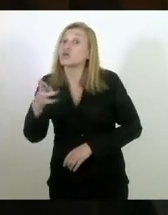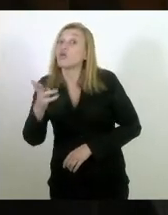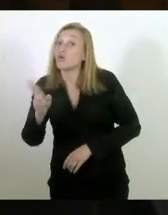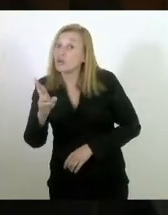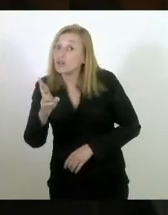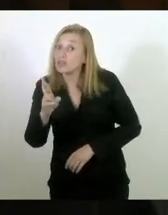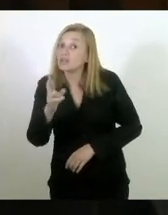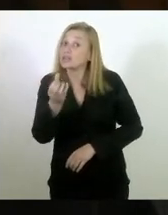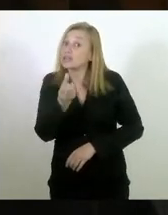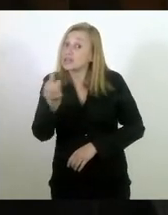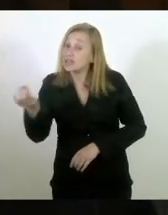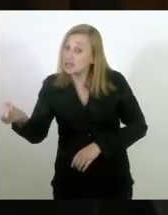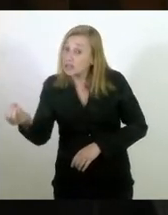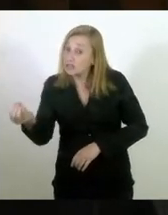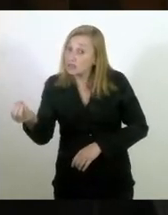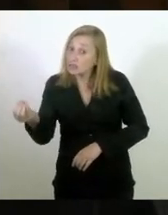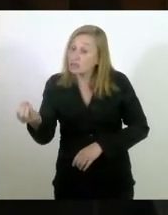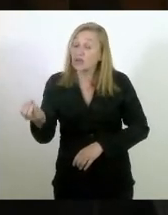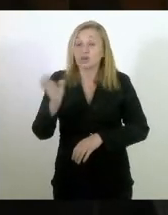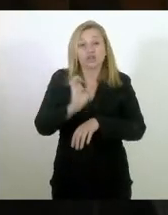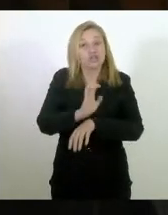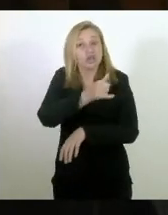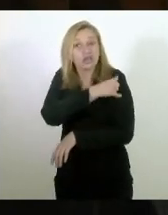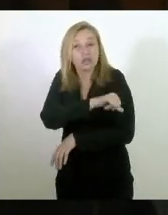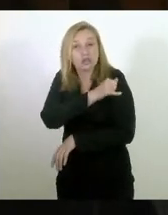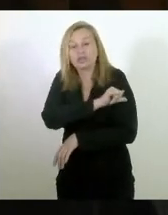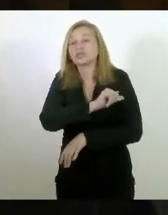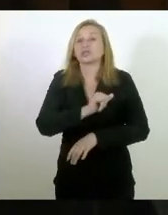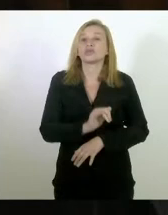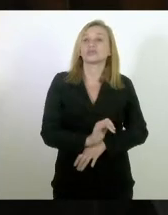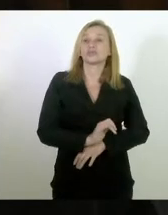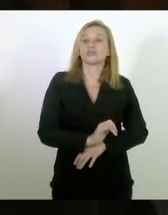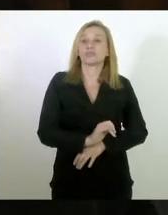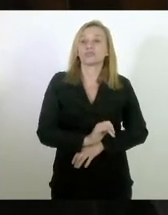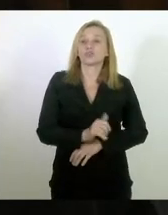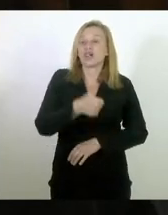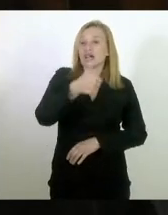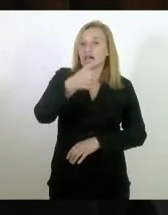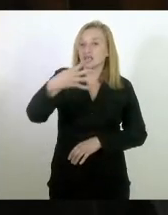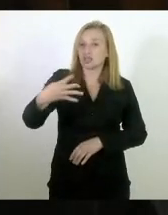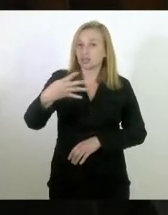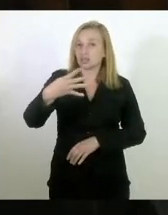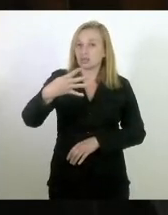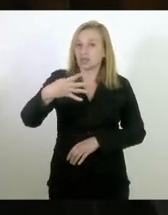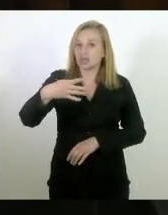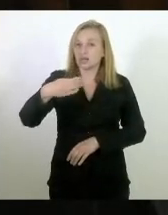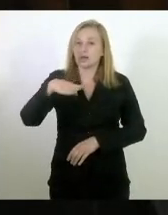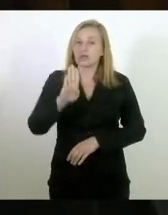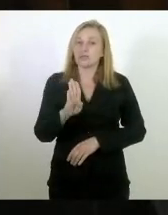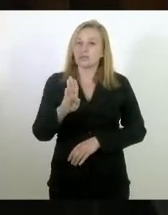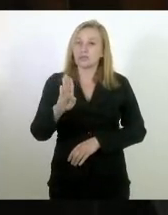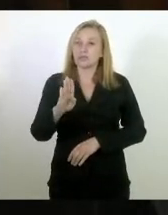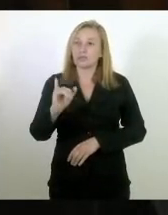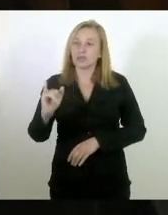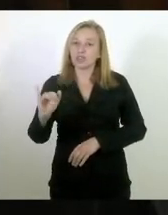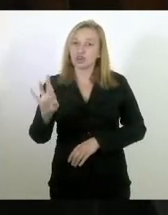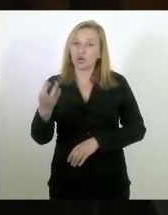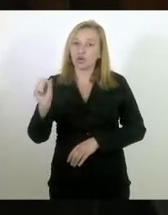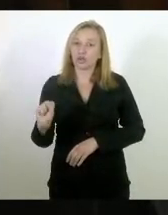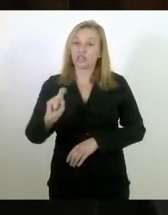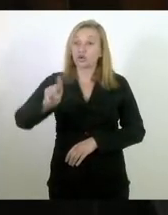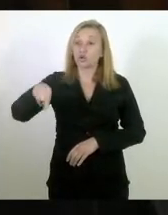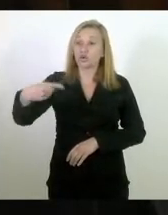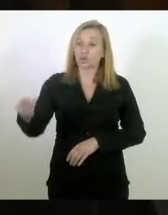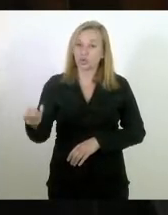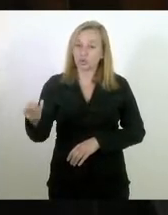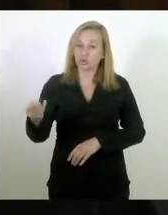e seiscentos o estado do Rio de Janeiro ficará com cerca de 14 milhões e os outros municípios